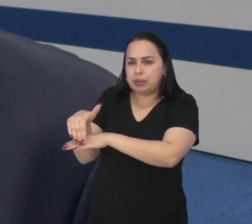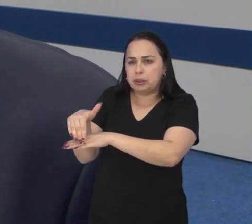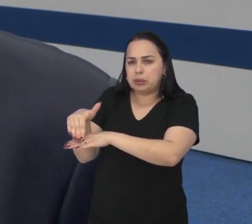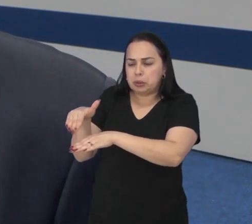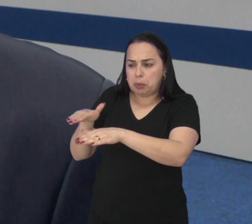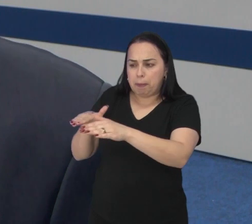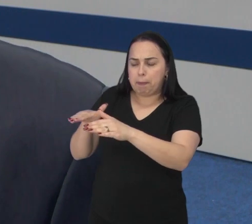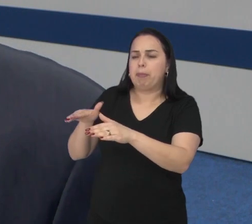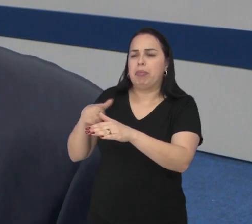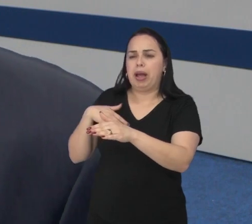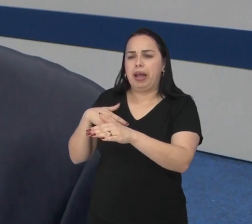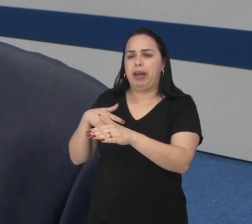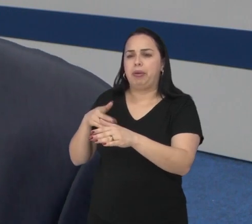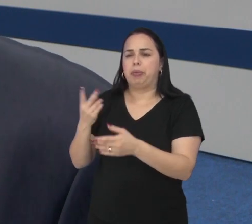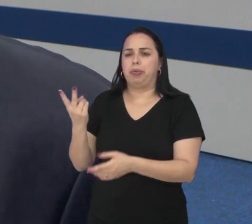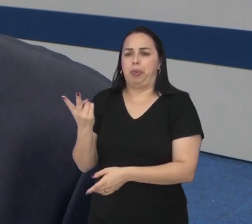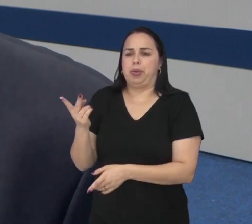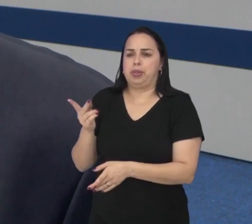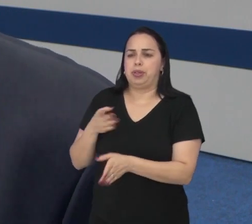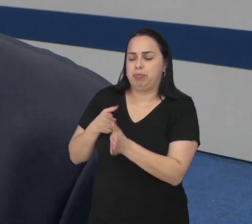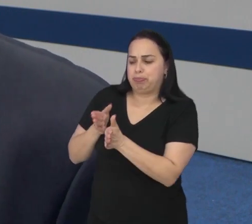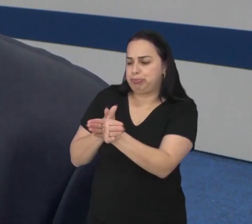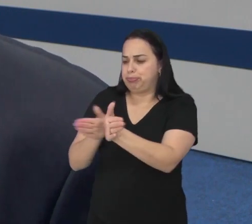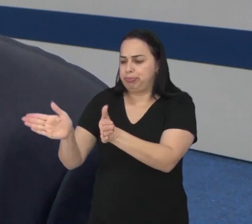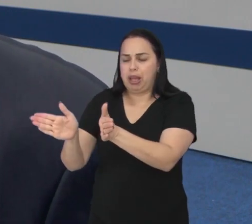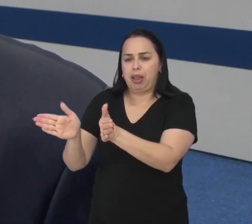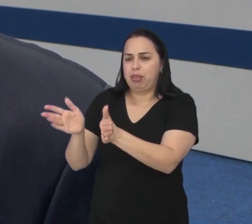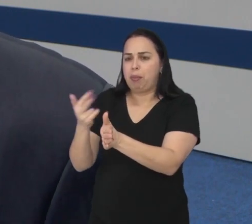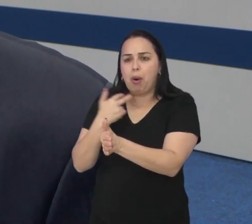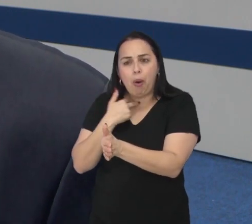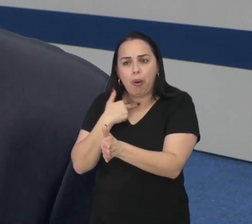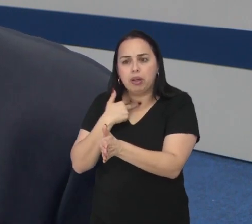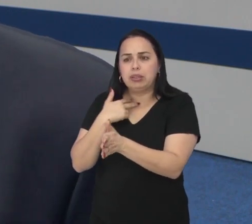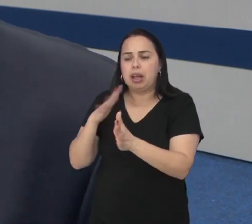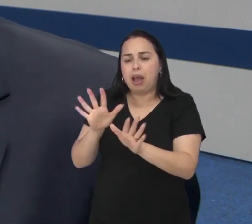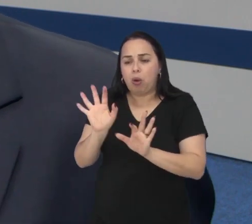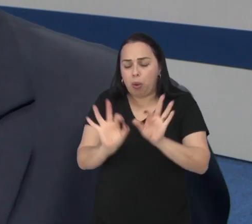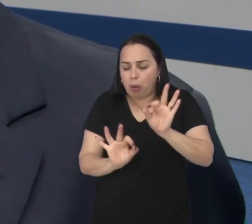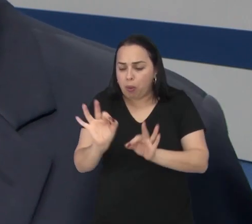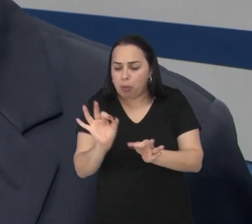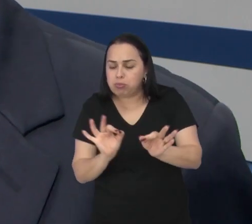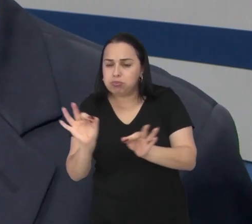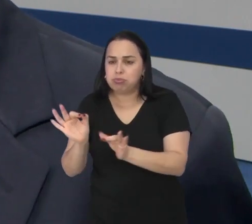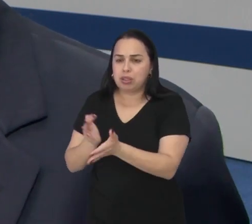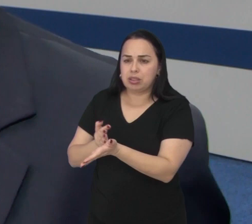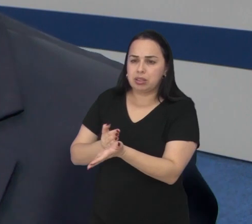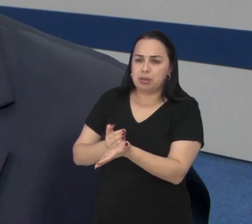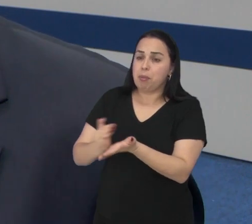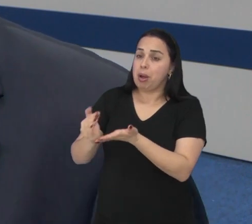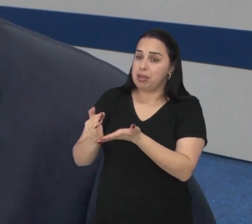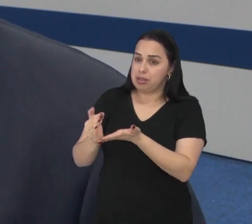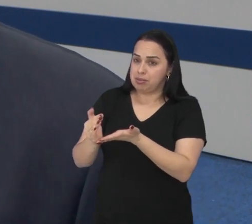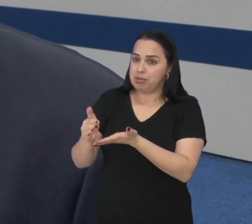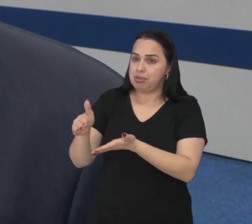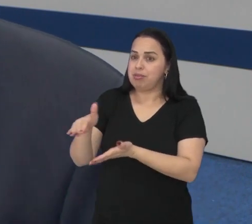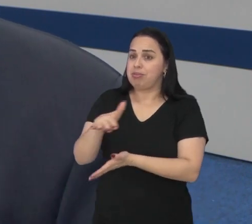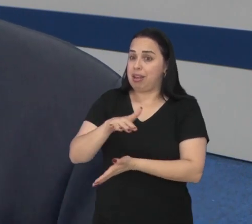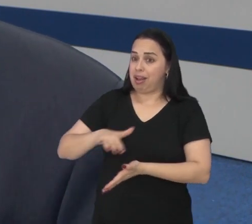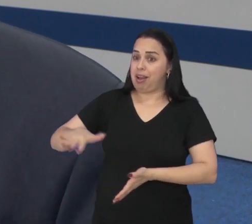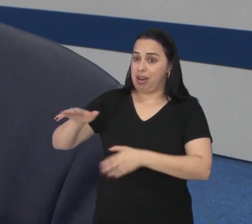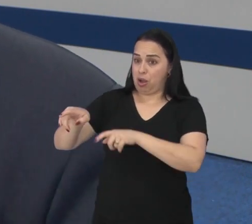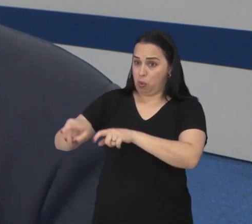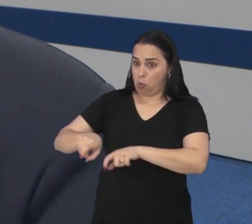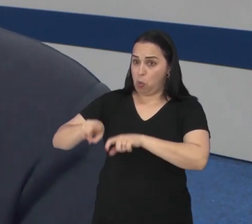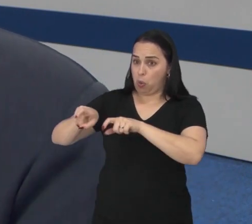dizer assim, duplicadas. Então esse projeto ele é um início também de uma organização aí viário